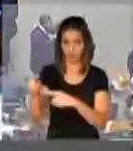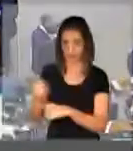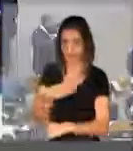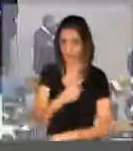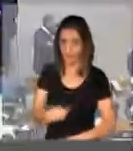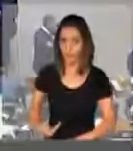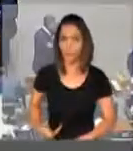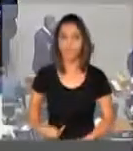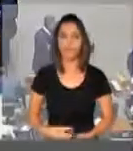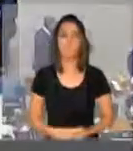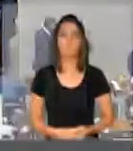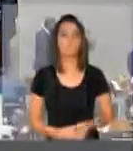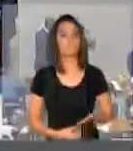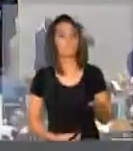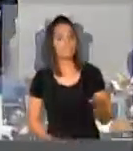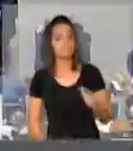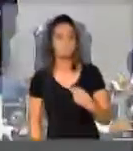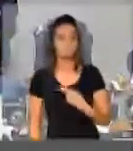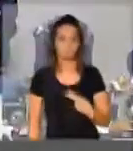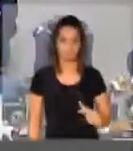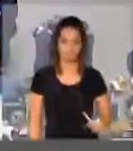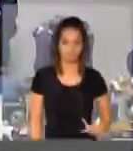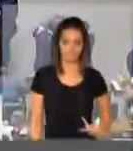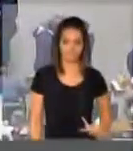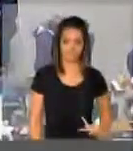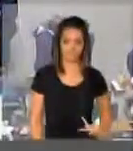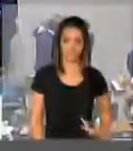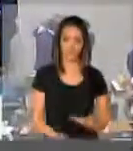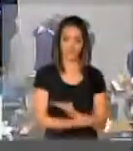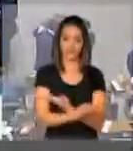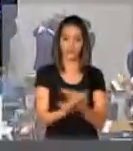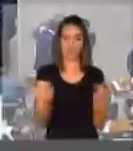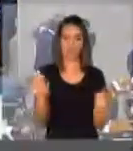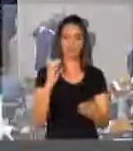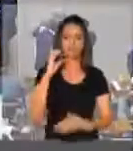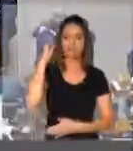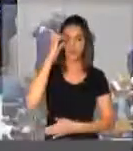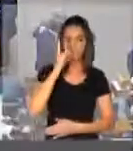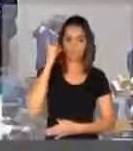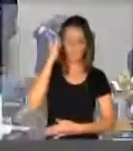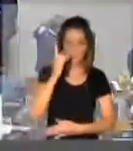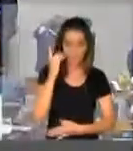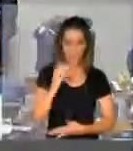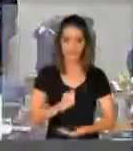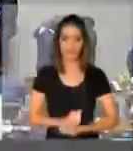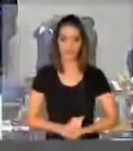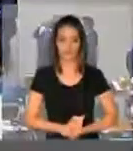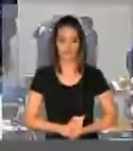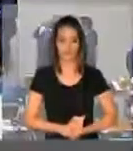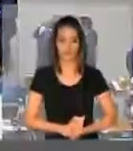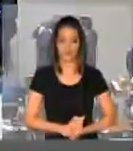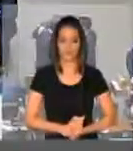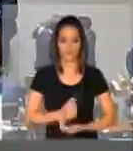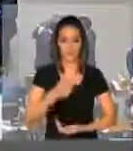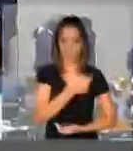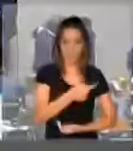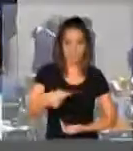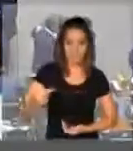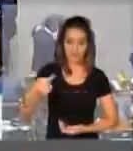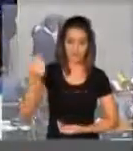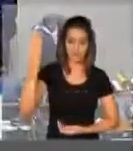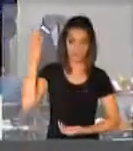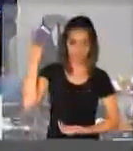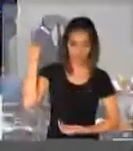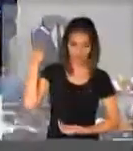posição. Senhor presidente, senhoras deputadas, senhores deputados, na semana passada